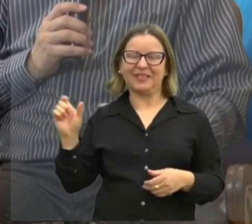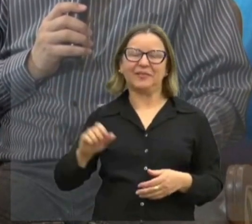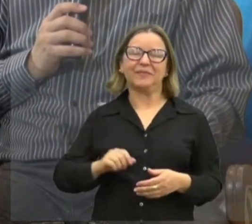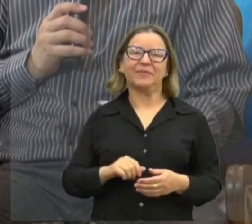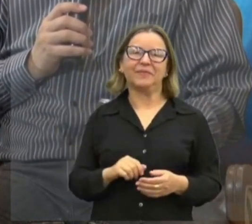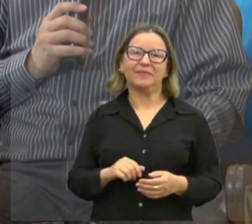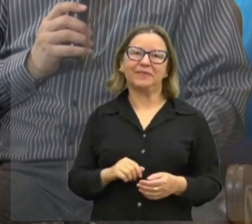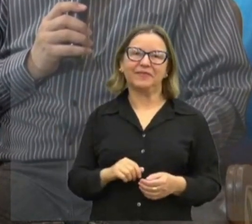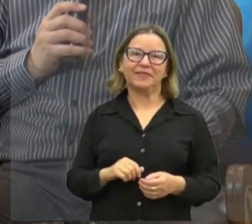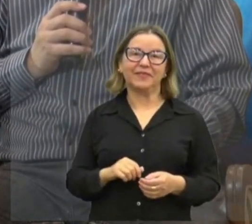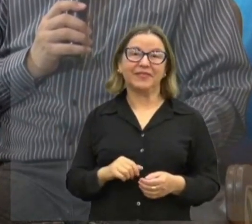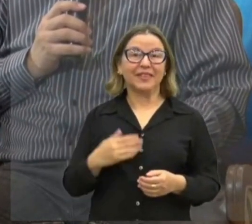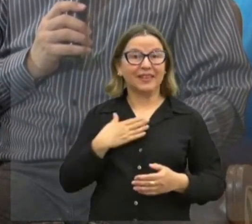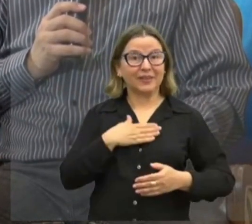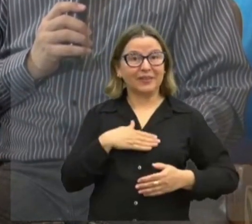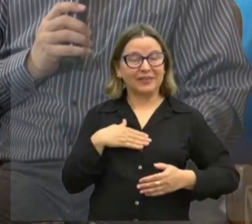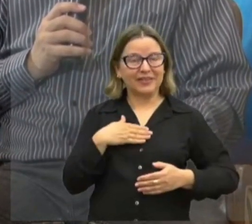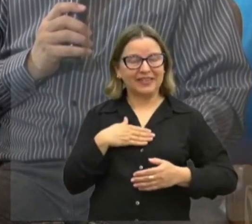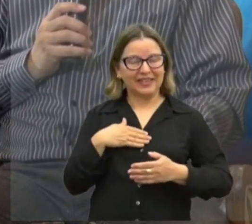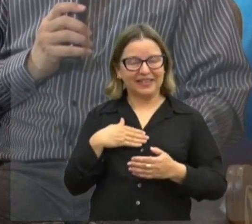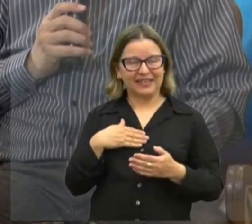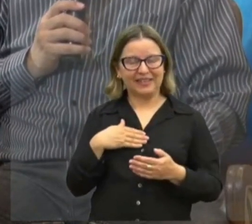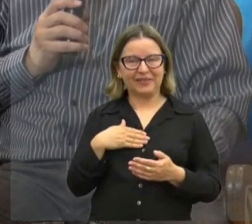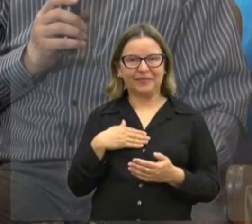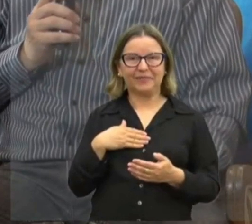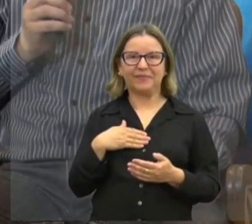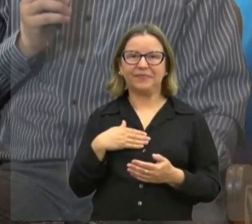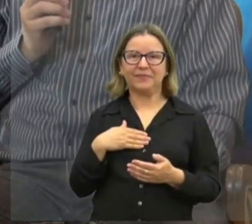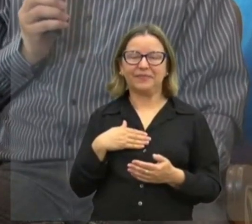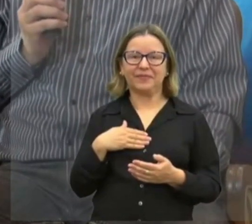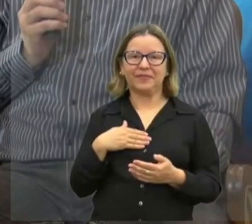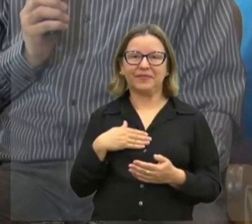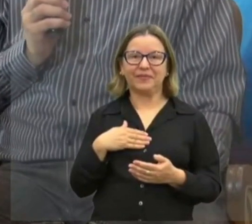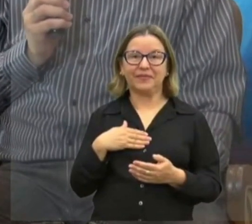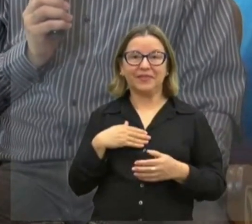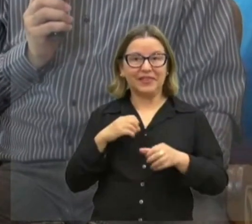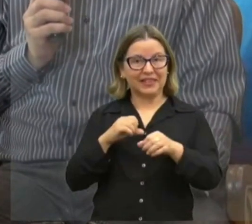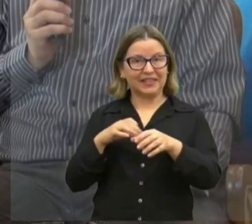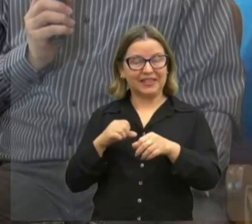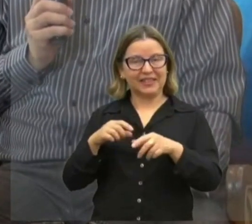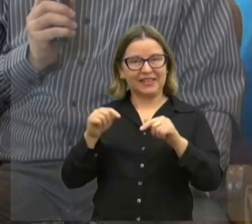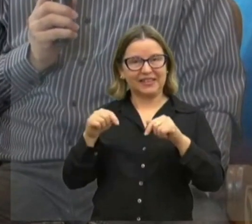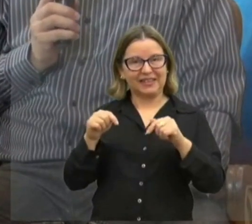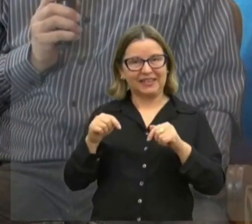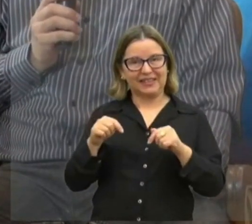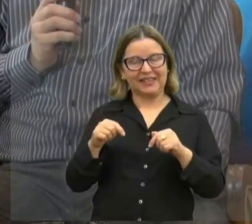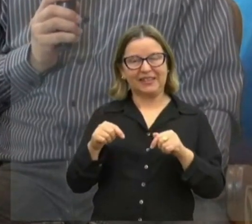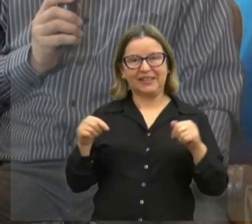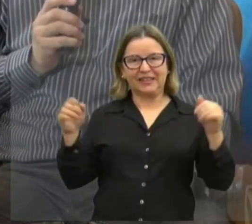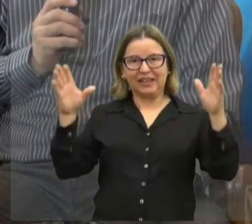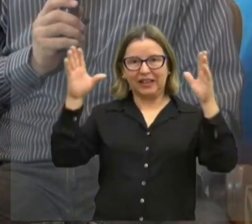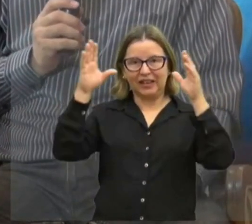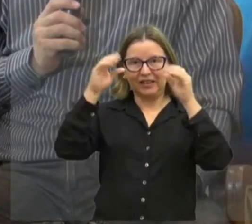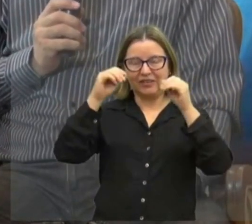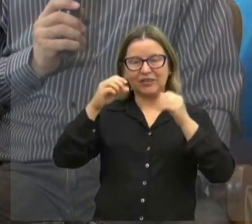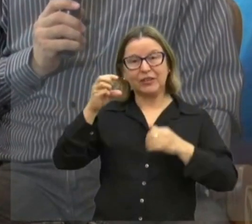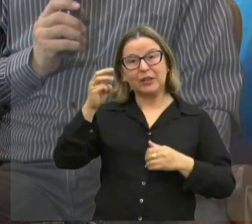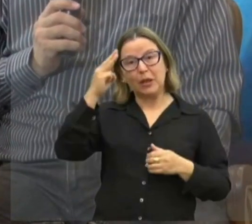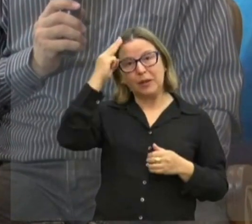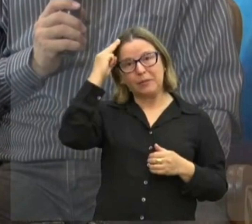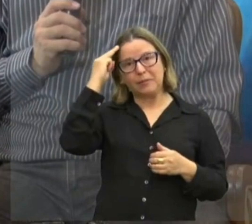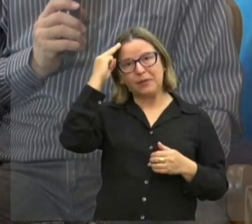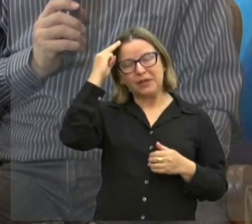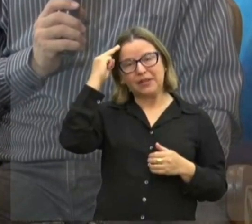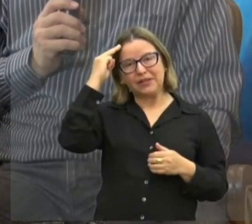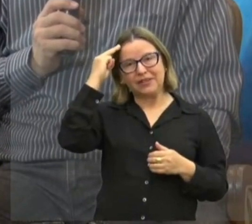E o que eu gostaria de trazer aqui, nesta noite, aos irmãos, é meditar um pouquinho a